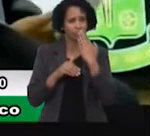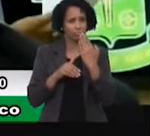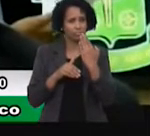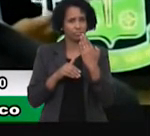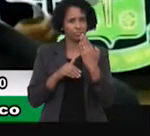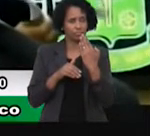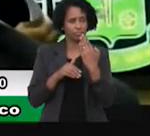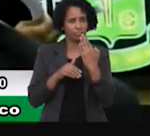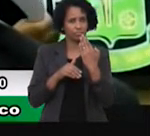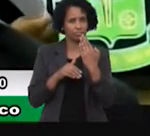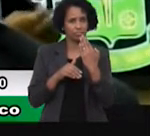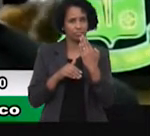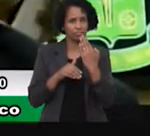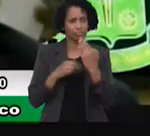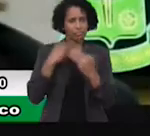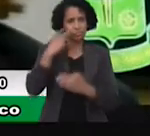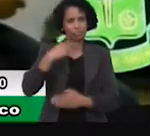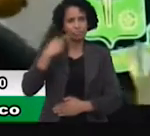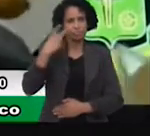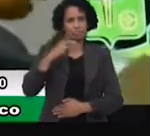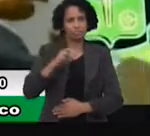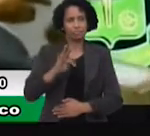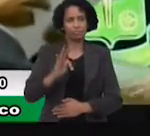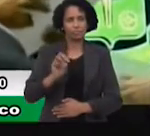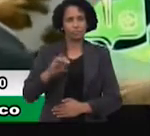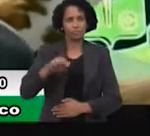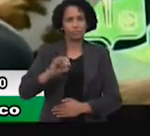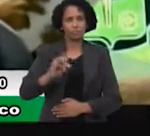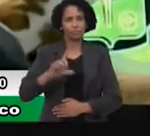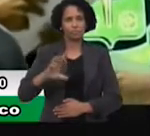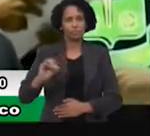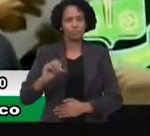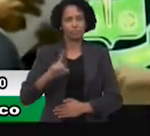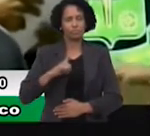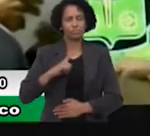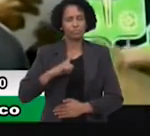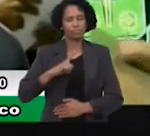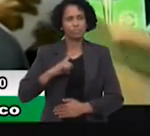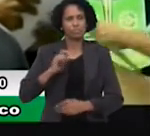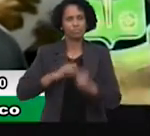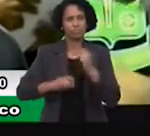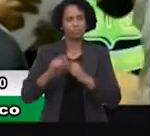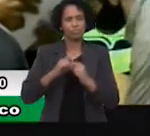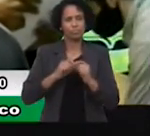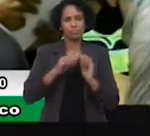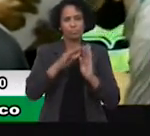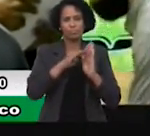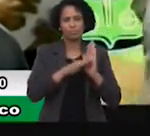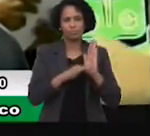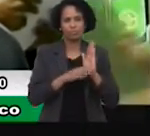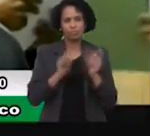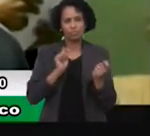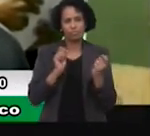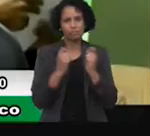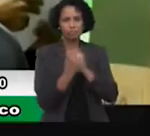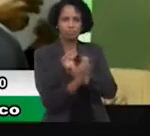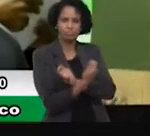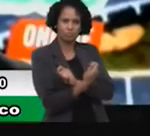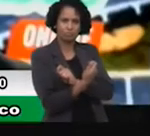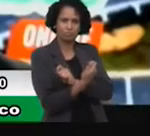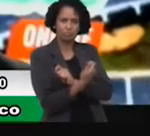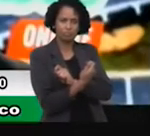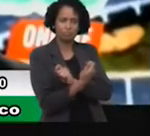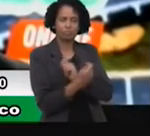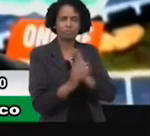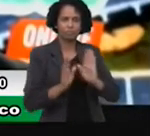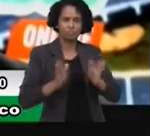do nobre vereador Toniolo, a inversão da pauta do projeto